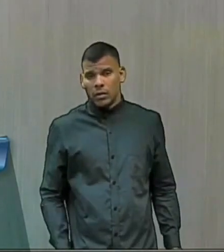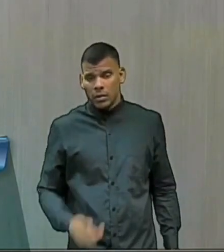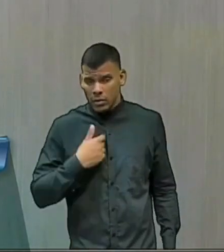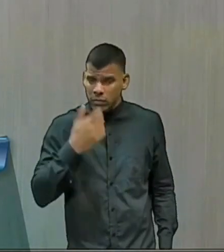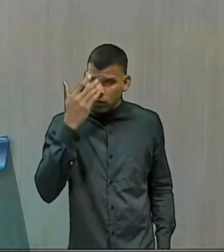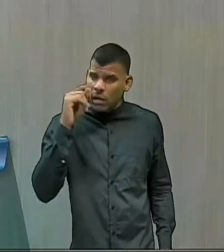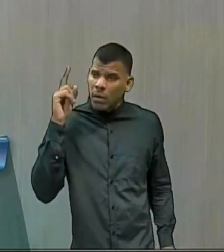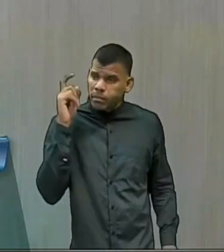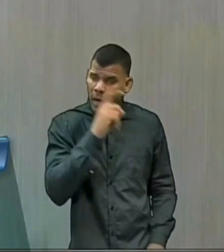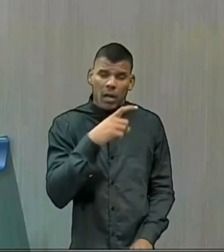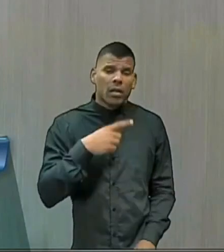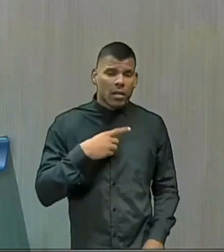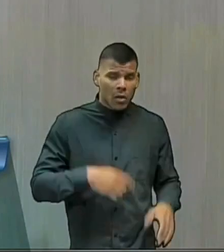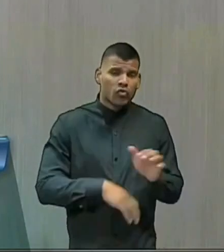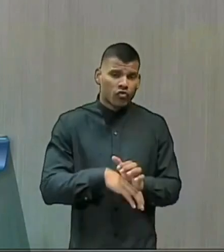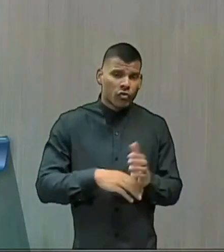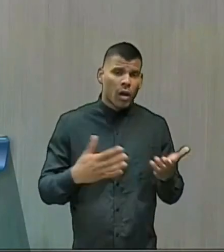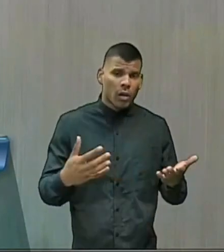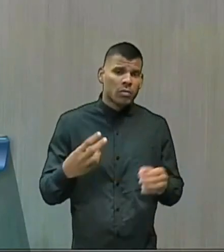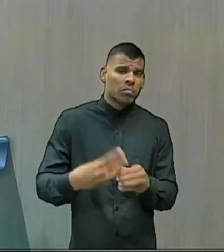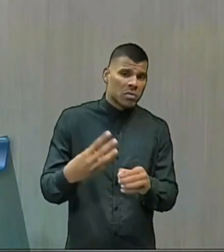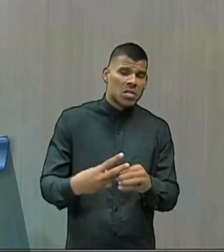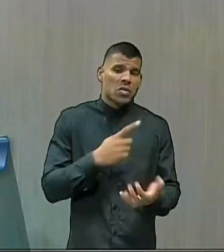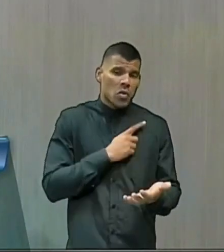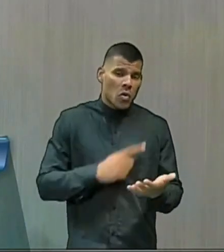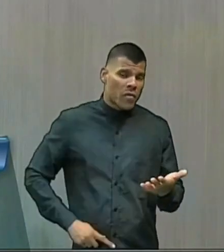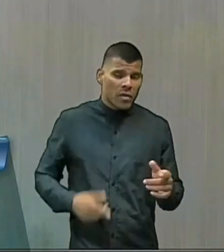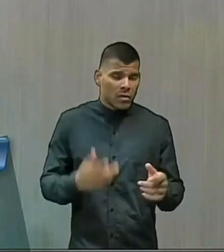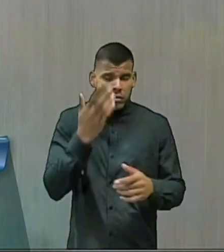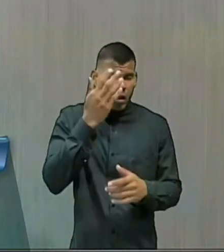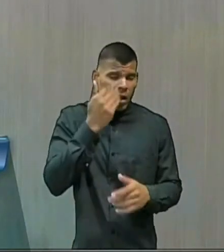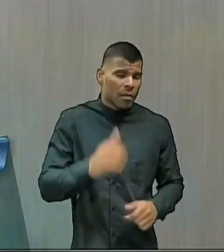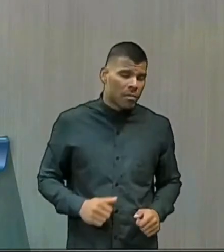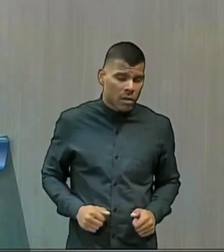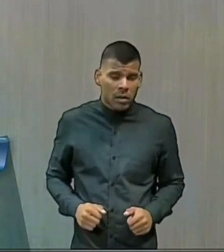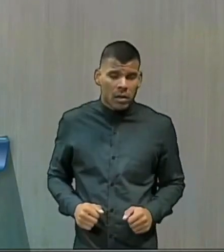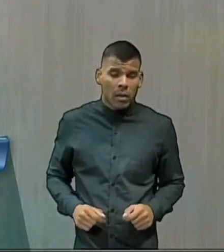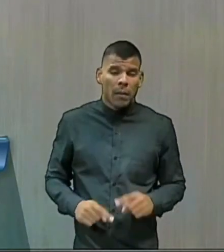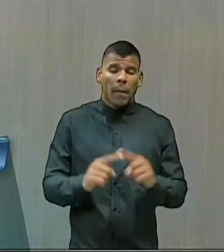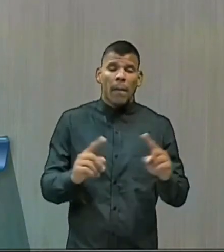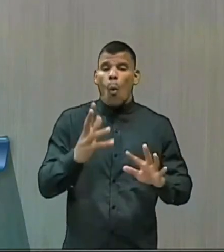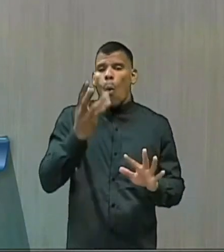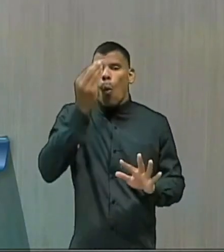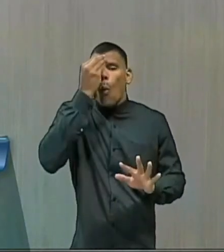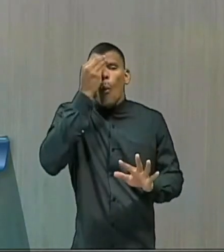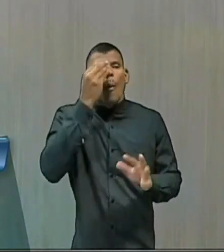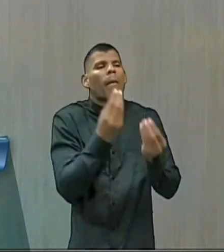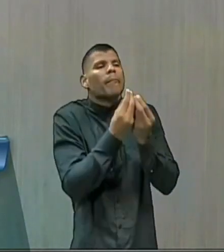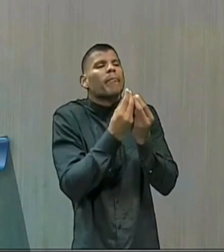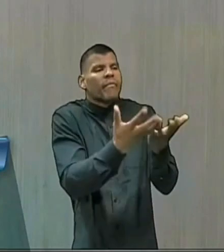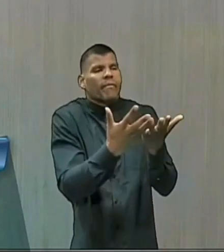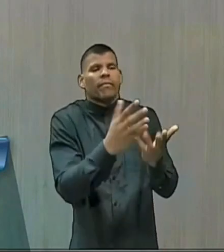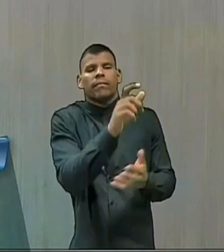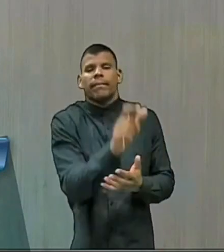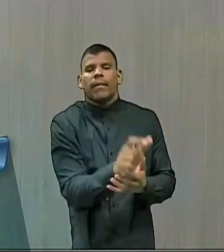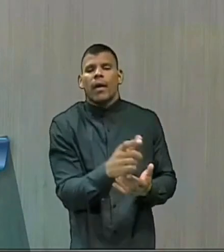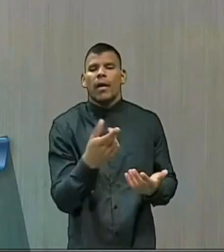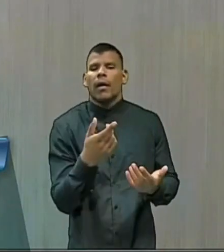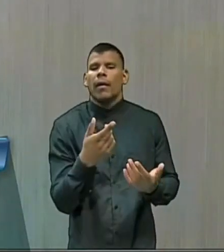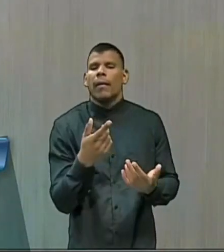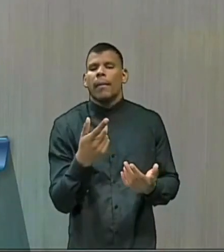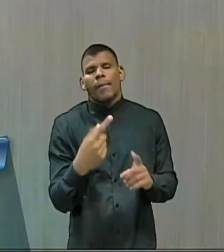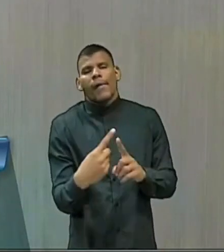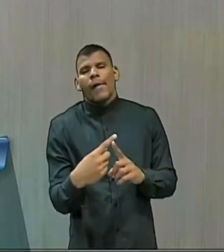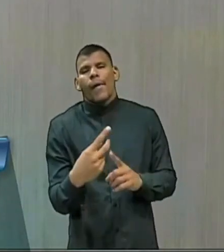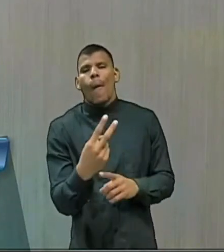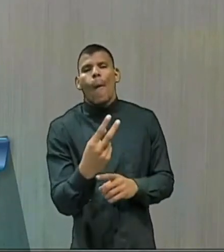estado, de cada município e do governo federal. Mas querer achar um culpado, porque não pode mais jogar